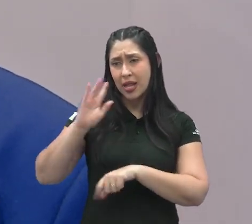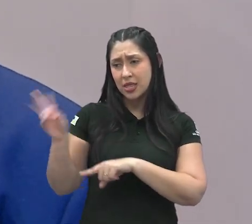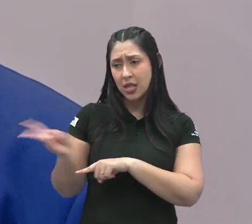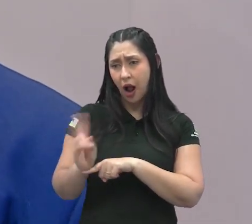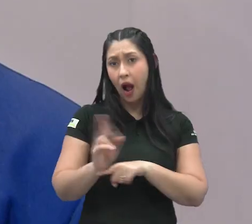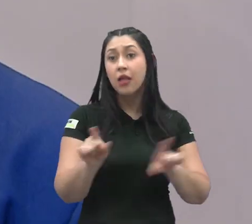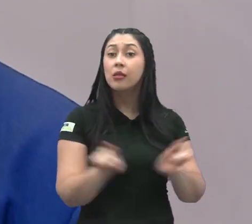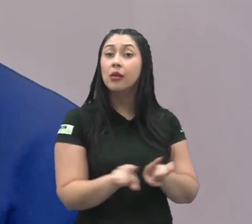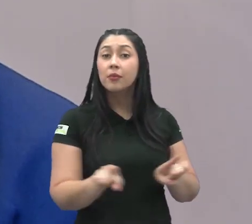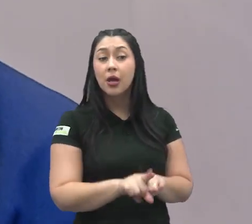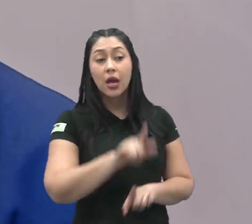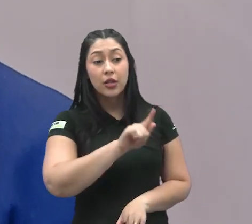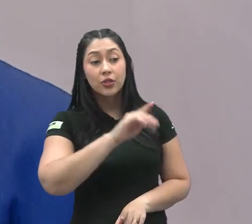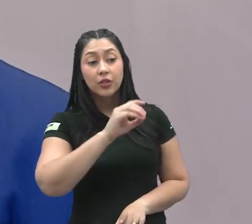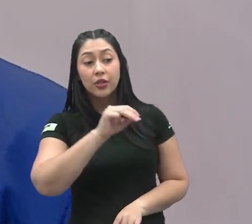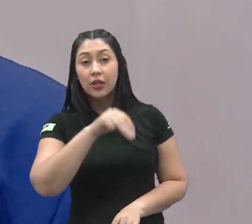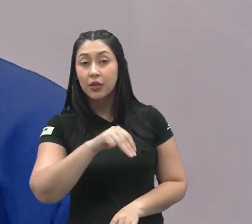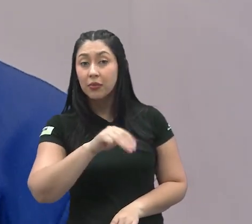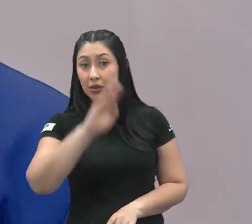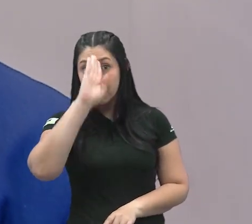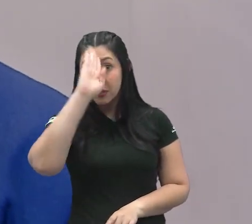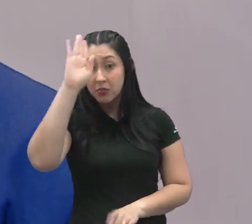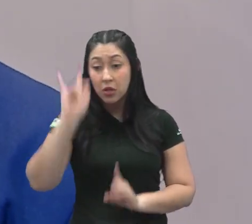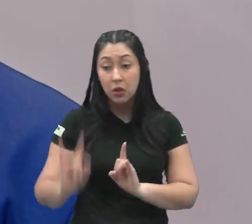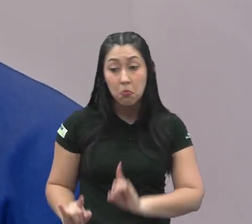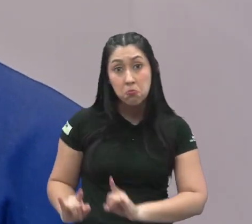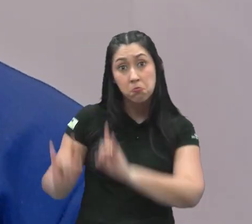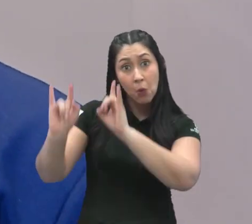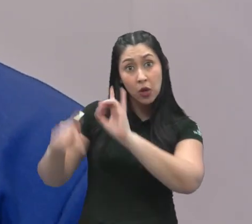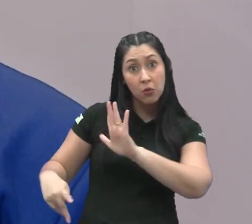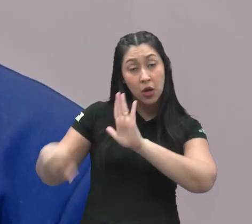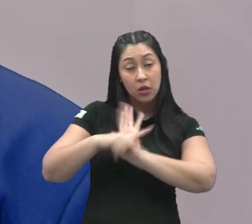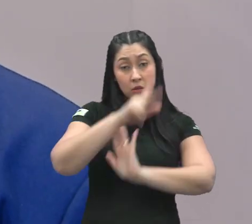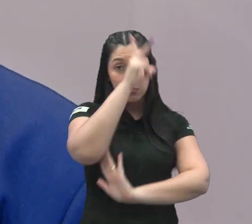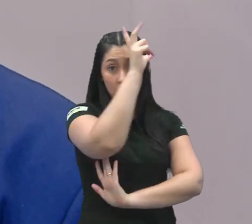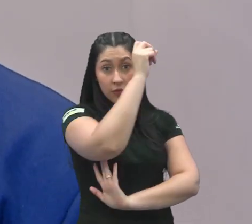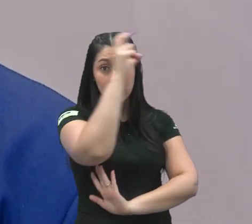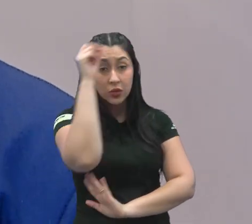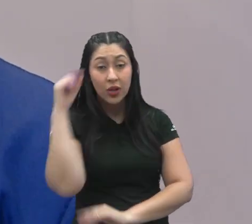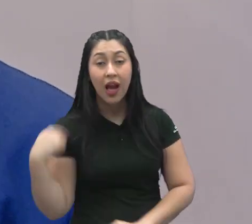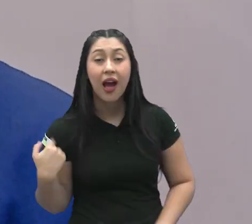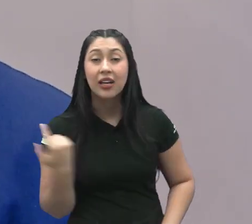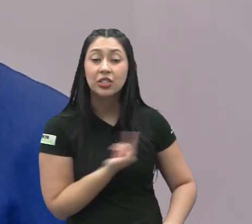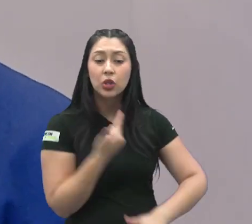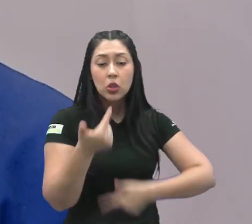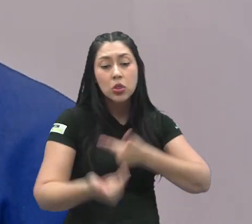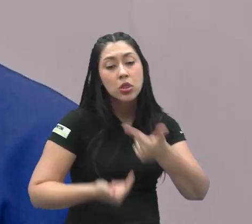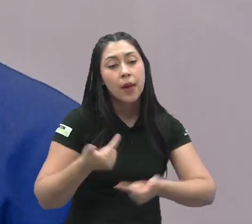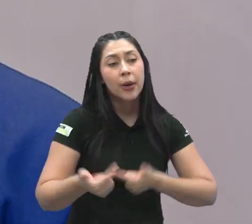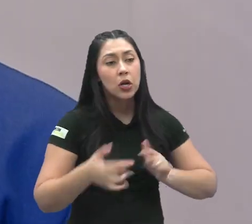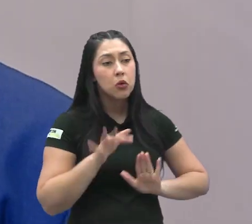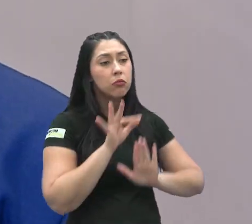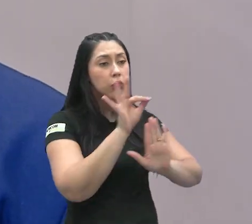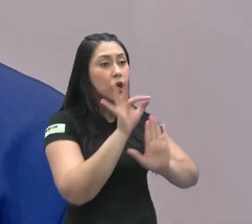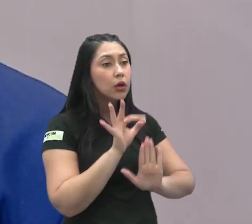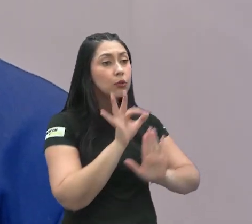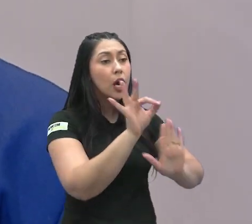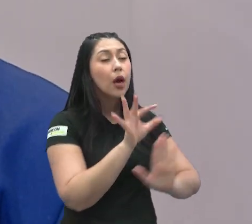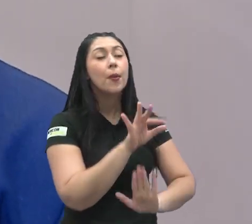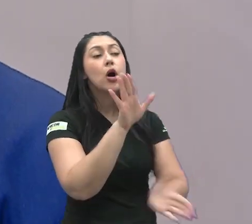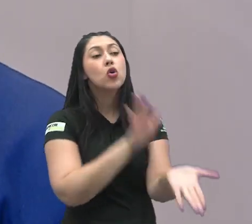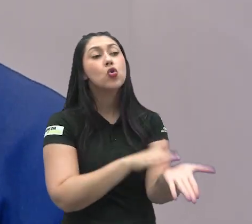Campos, a nossa GCM também, principalmente com relação aos nossos prédios públicos aqui na cidade. Então a gente faz esse trabalho de indicação